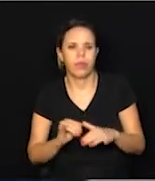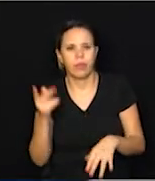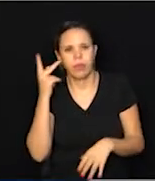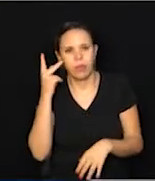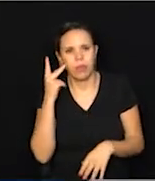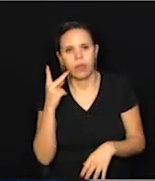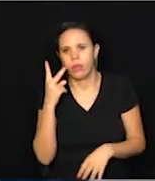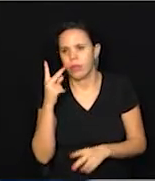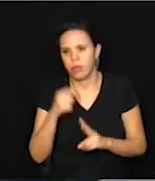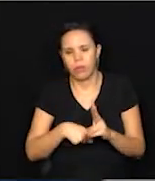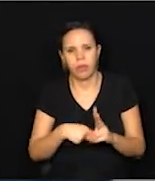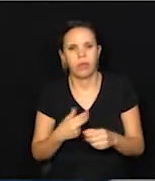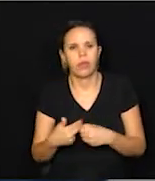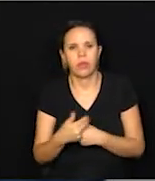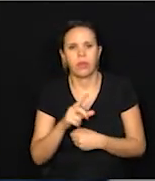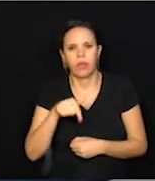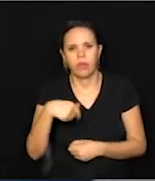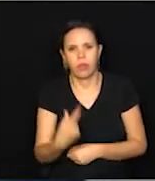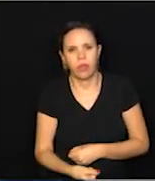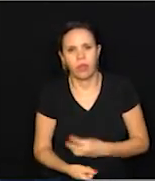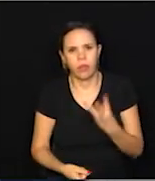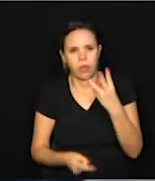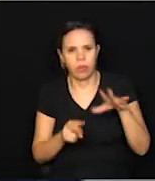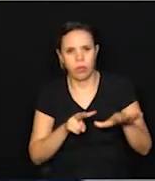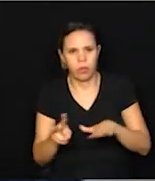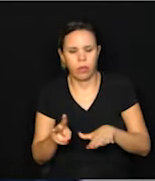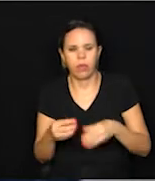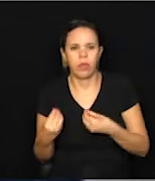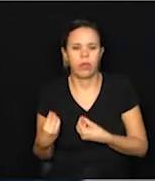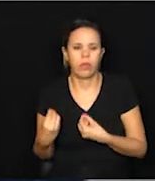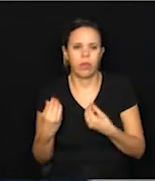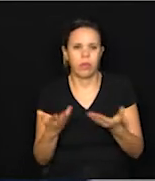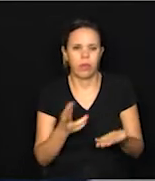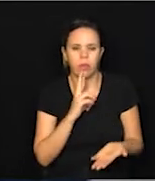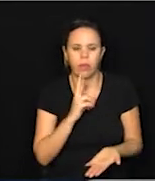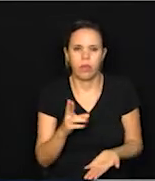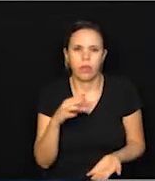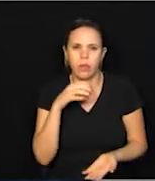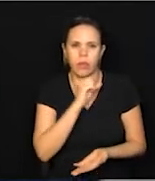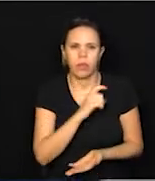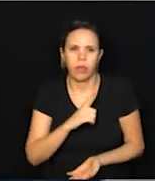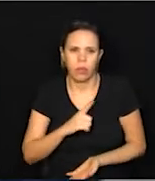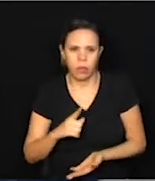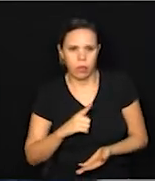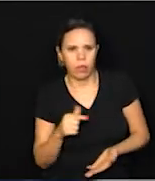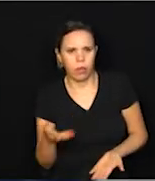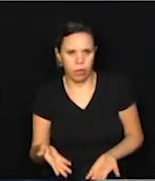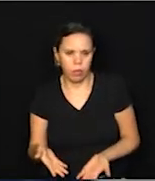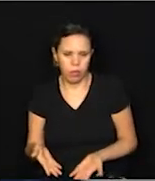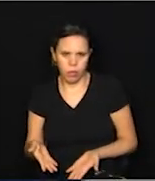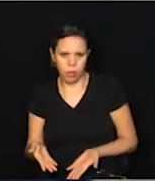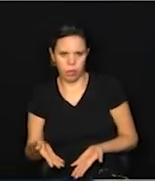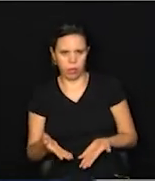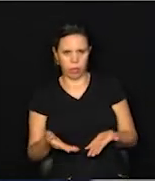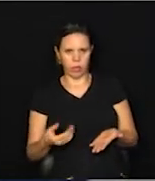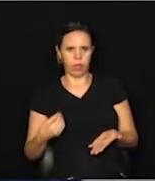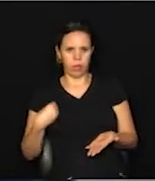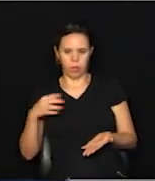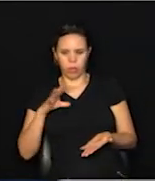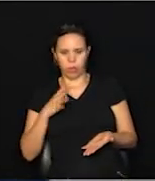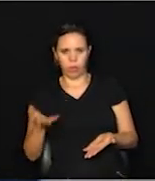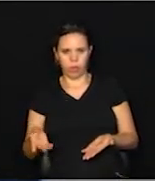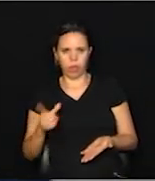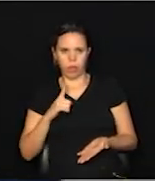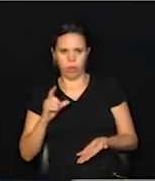durante 2 meses. A Unicamp, depois de 3 semanas, já não ofereceu a resposta que havia o subtipo aqui vigente na cidade.